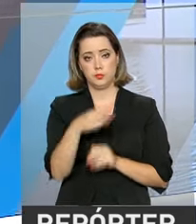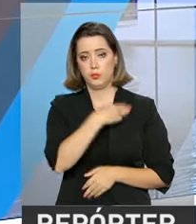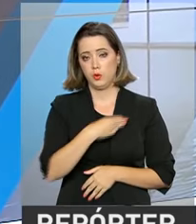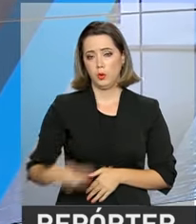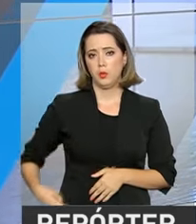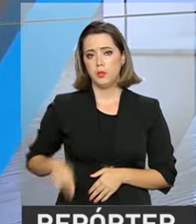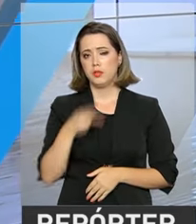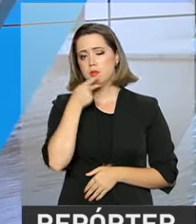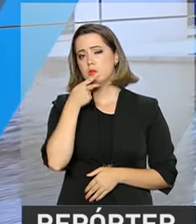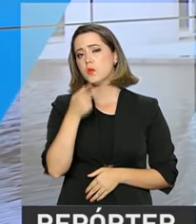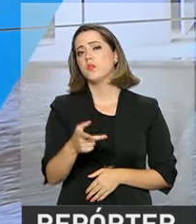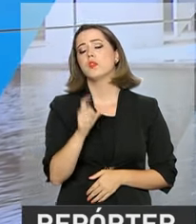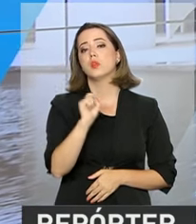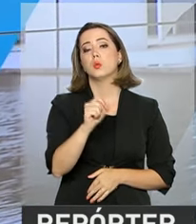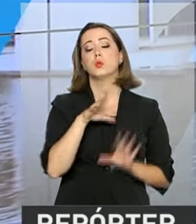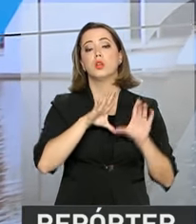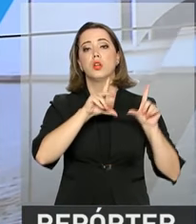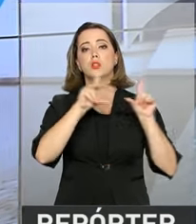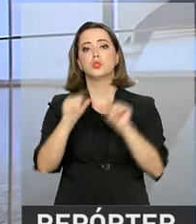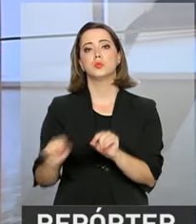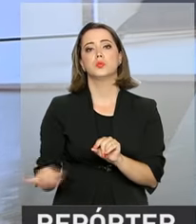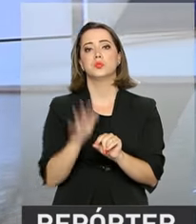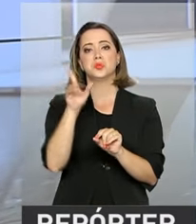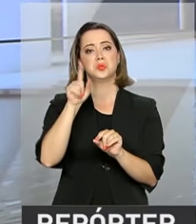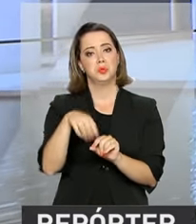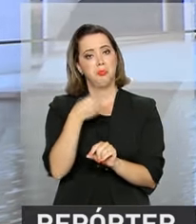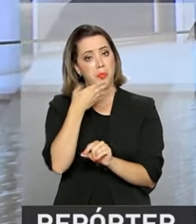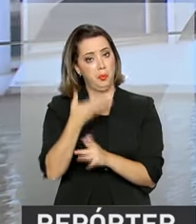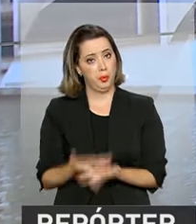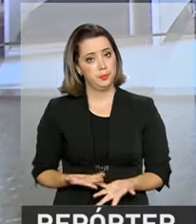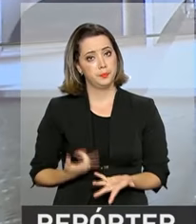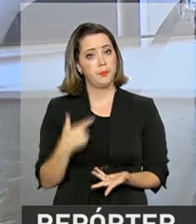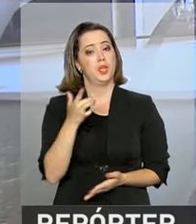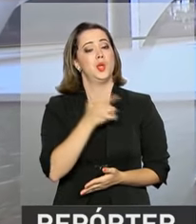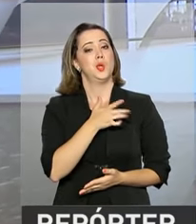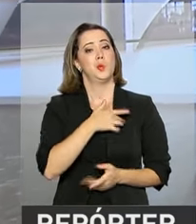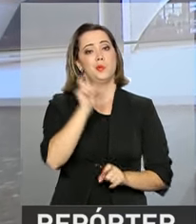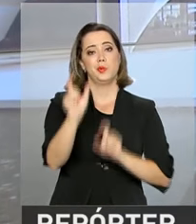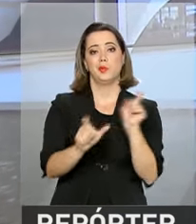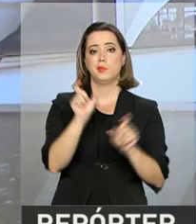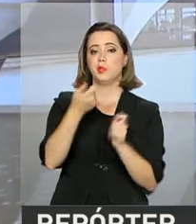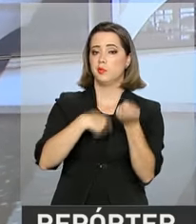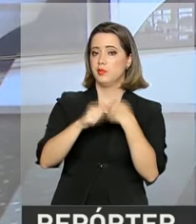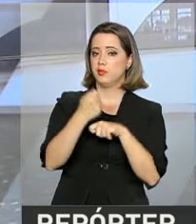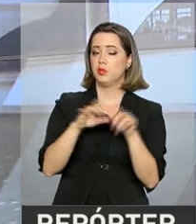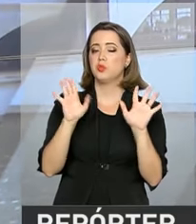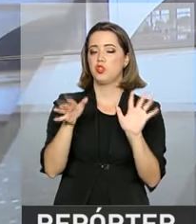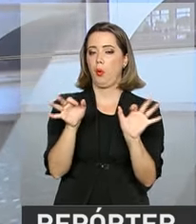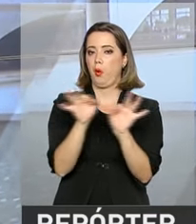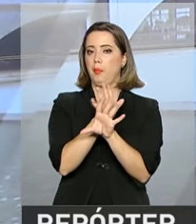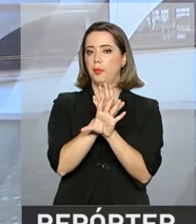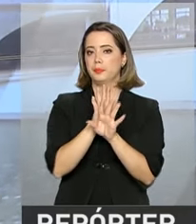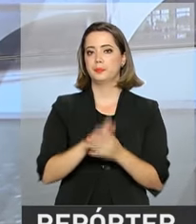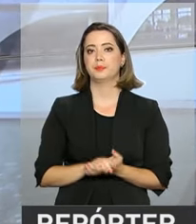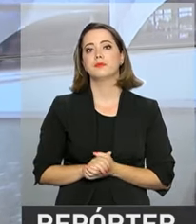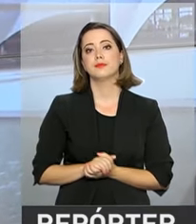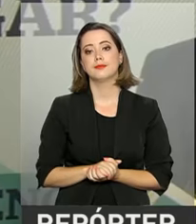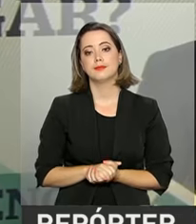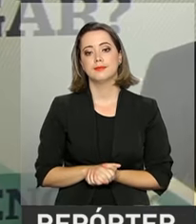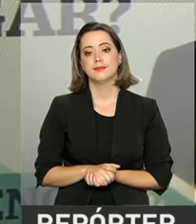destacou que a queda da inflação é uma boa notícia e o medo do brasileiro com a economia está acabando